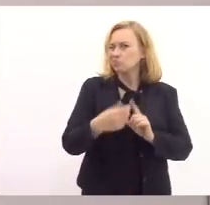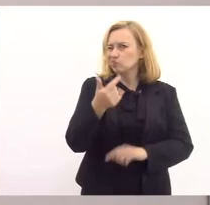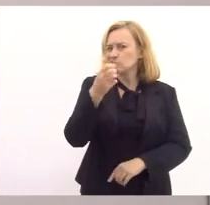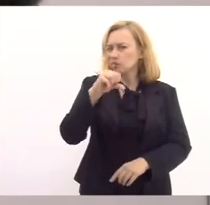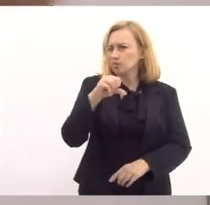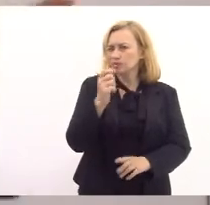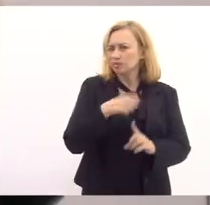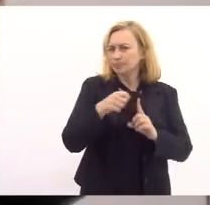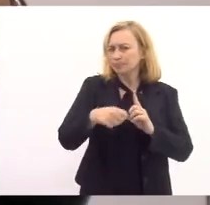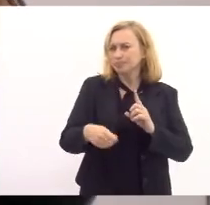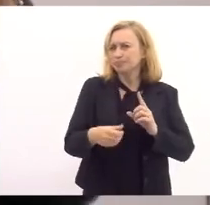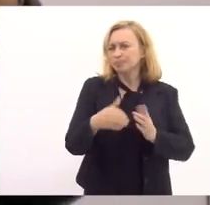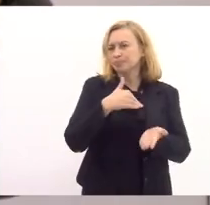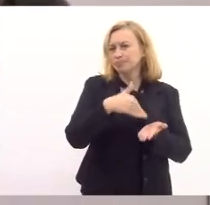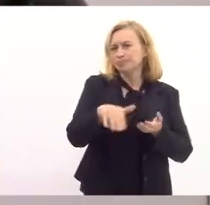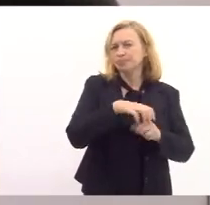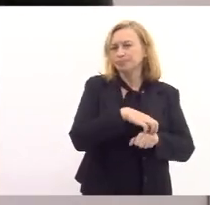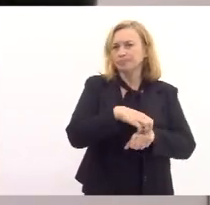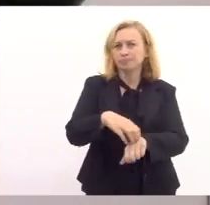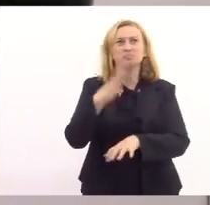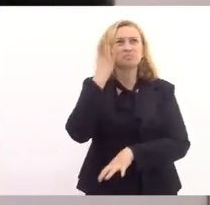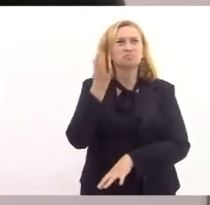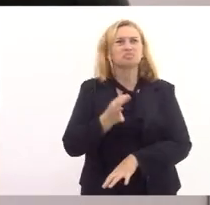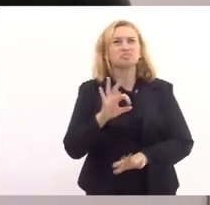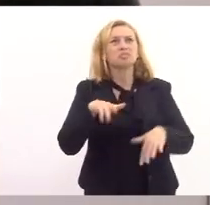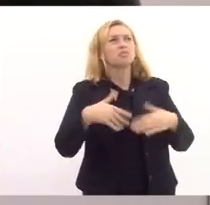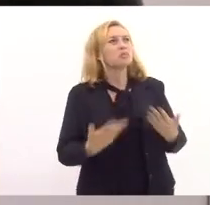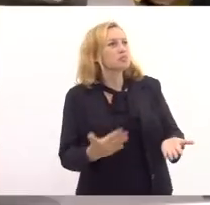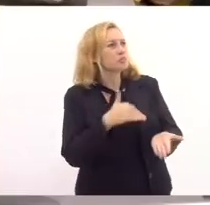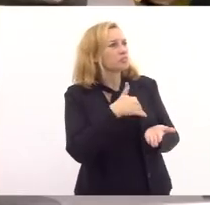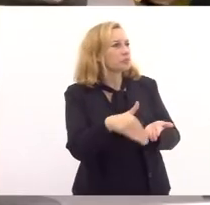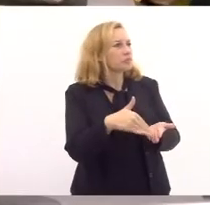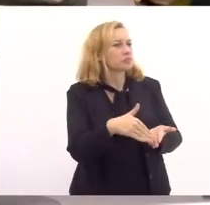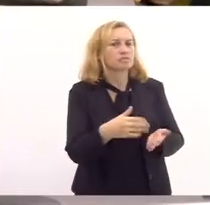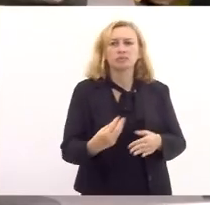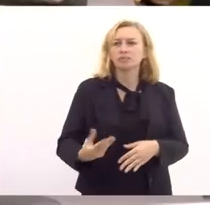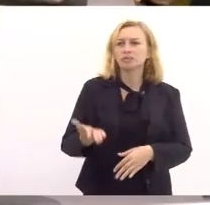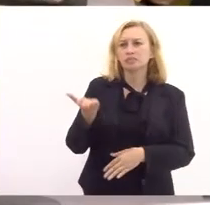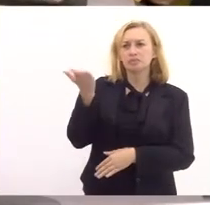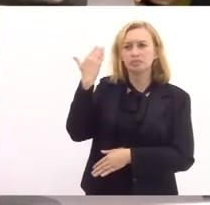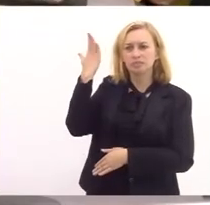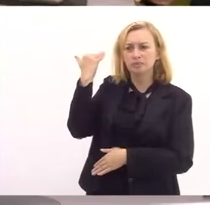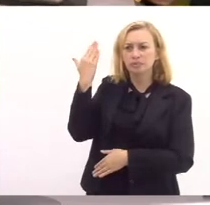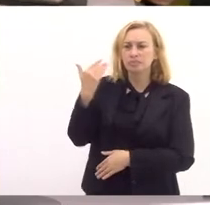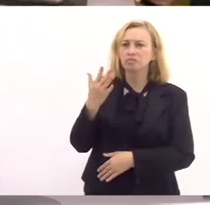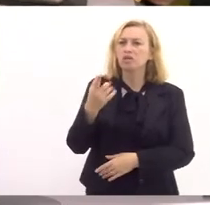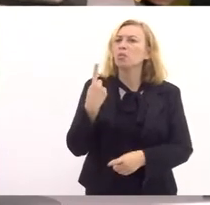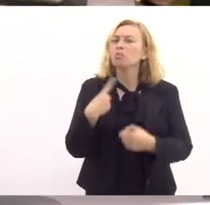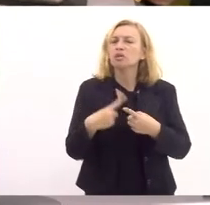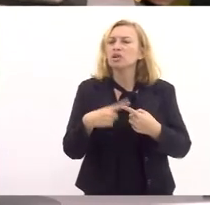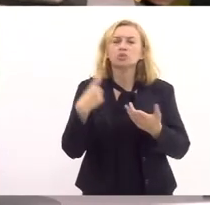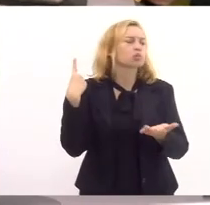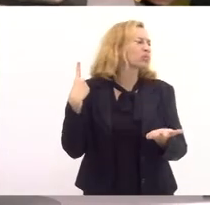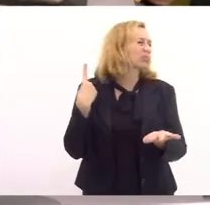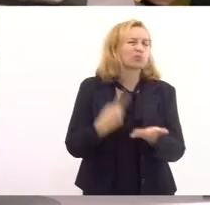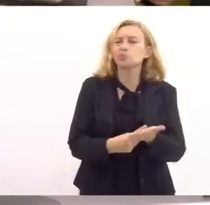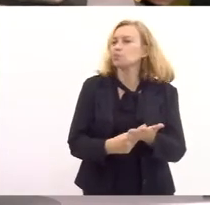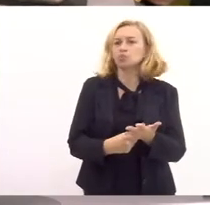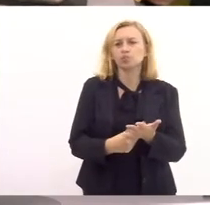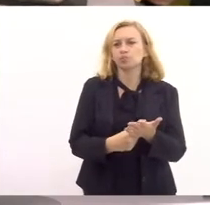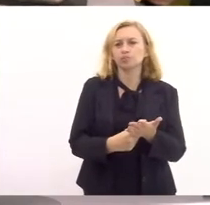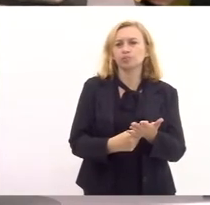a Secretaria de Transporte, eu não sei nem qual era o secretário de plantão, por que é que não cumpre a